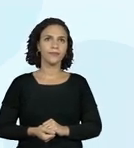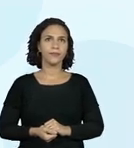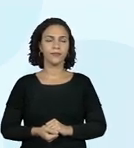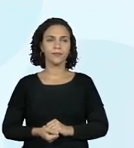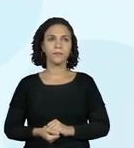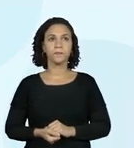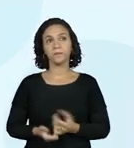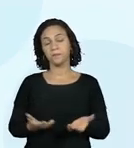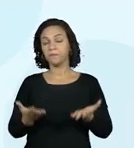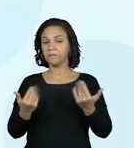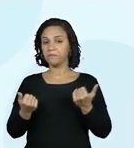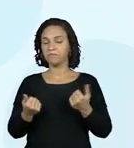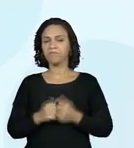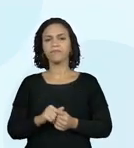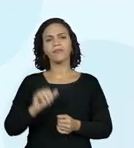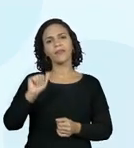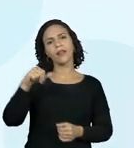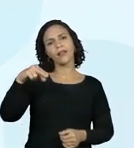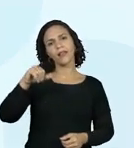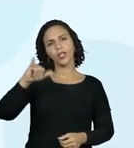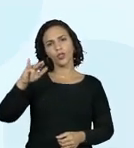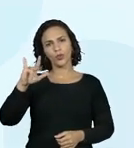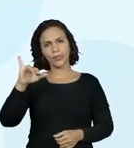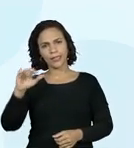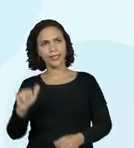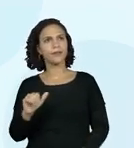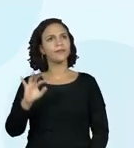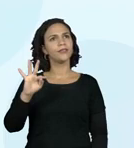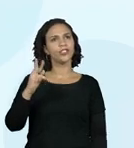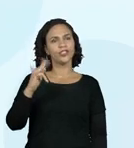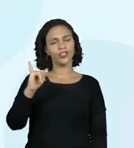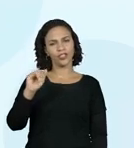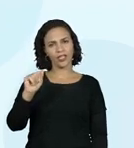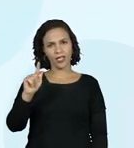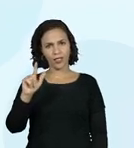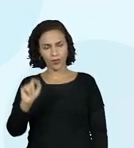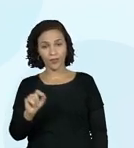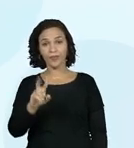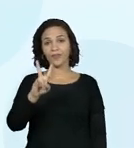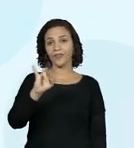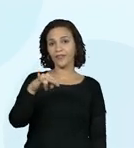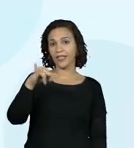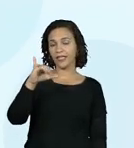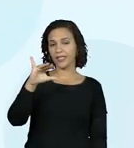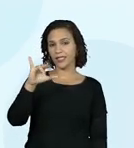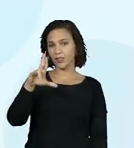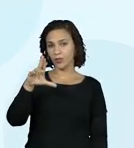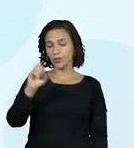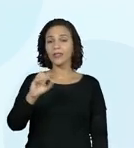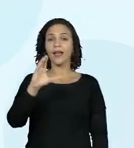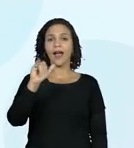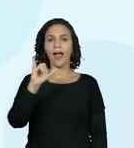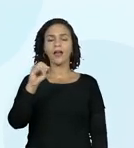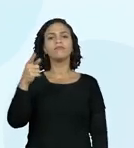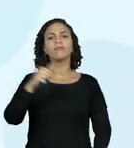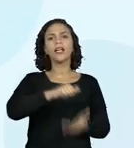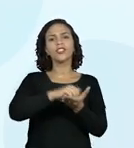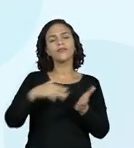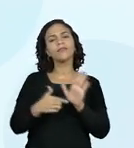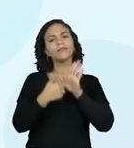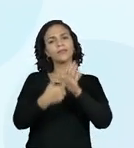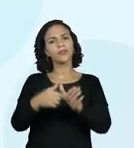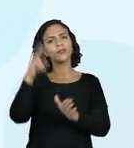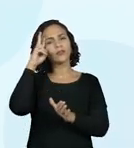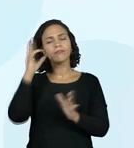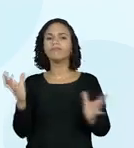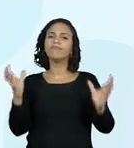E vamos lá. Ana Júlia, Tiago, Vinícius e Caio têm uma tarefa escolar para apresentar na segunda-feira e reuniram-se para resolver as